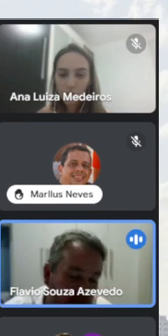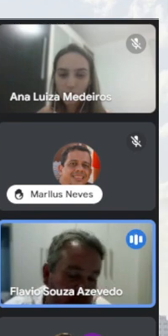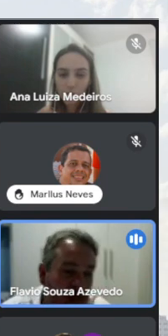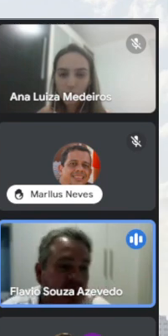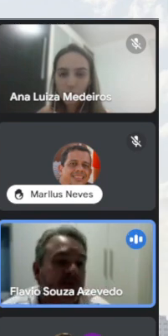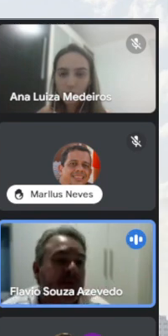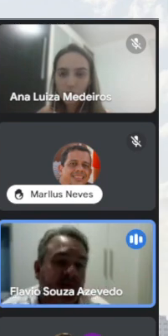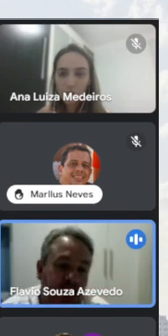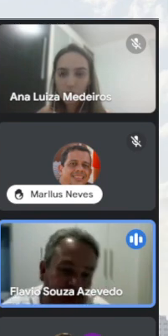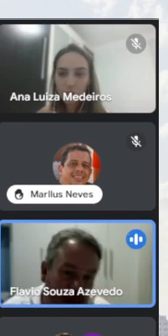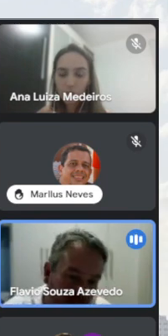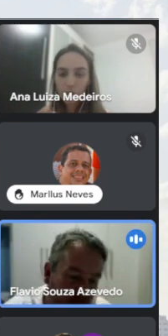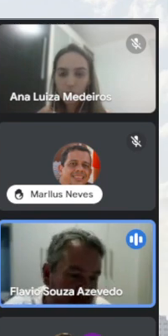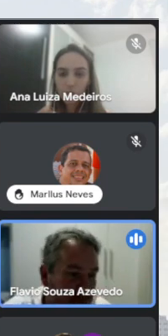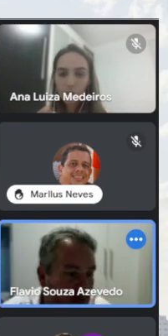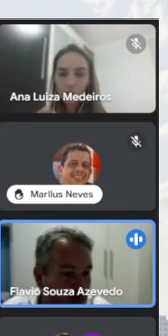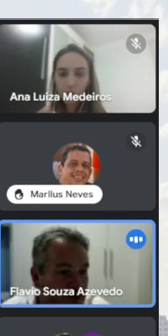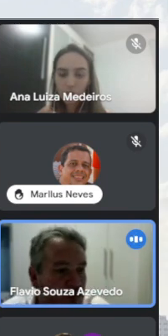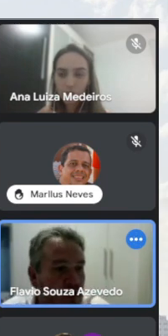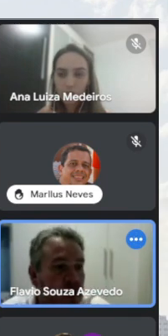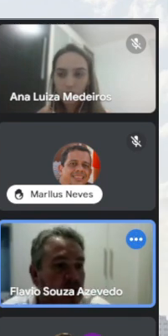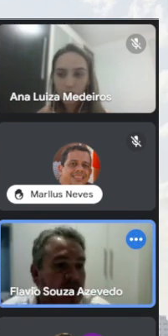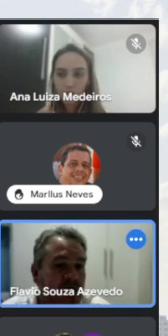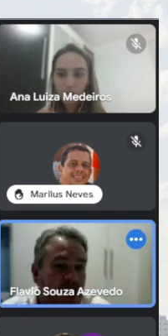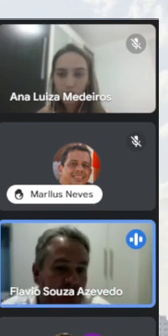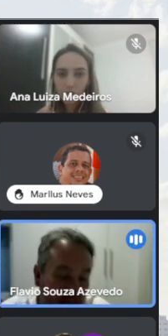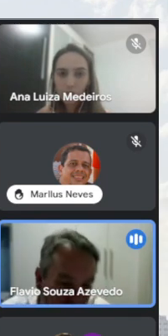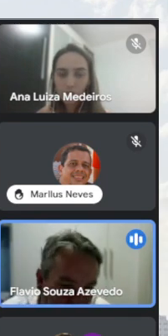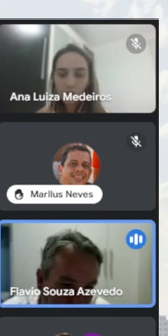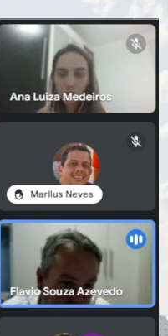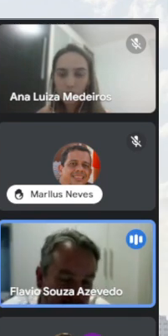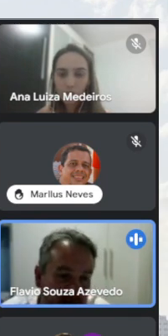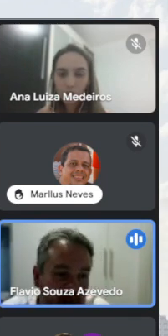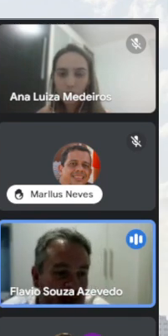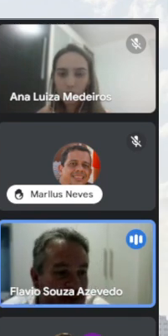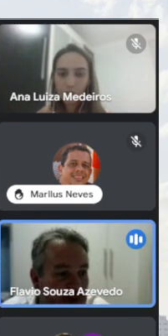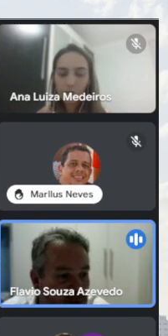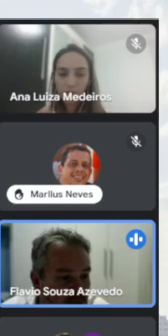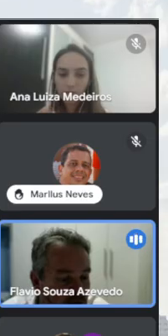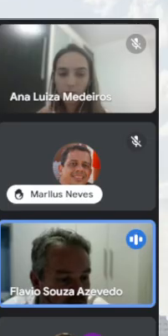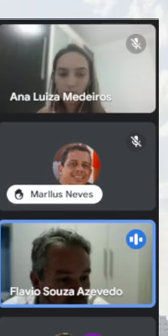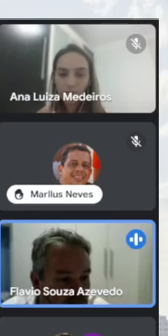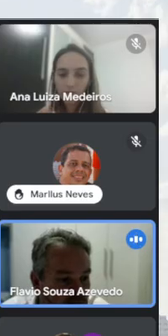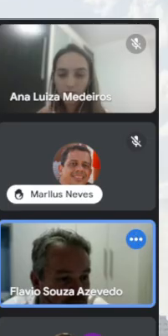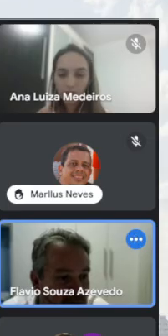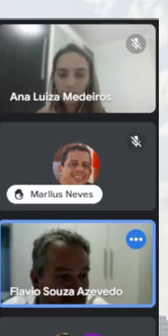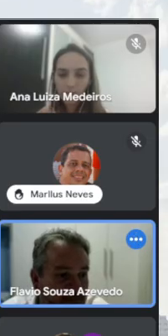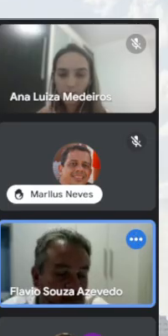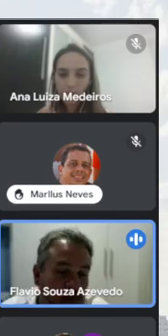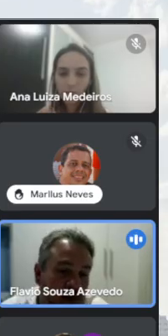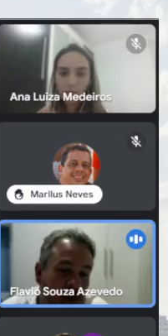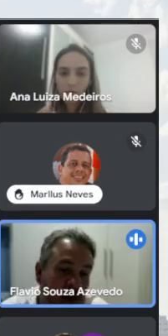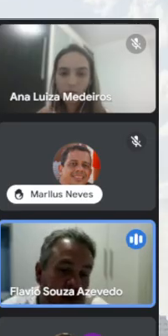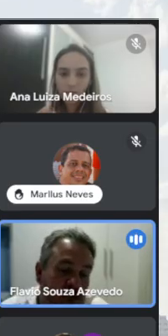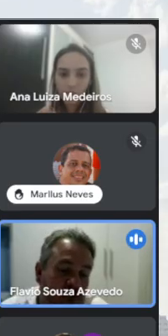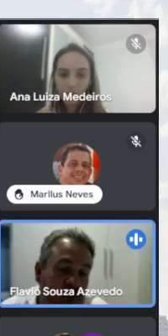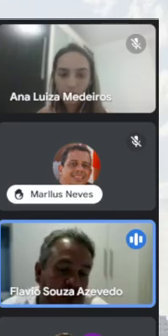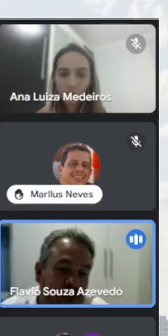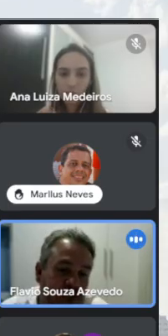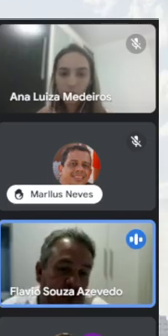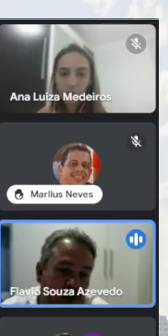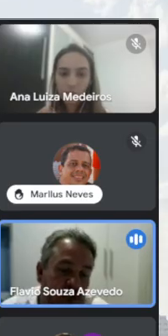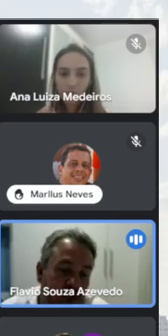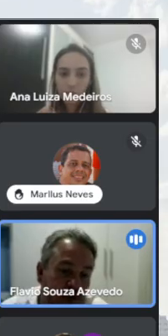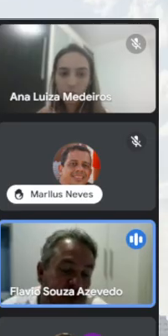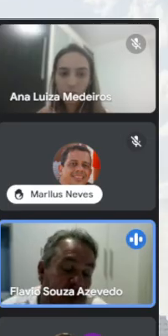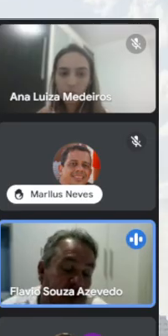fazerem sair, foi preciso falar com esse povo. Até hoje, você chega lá, é monitorado. Então, é uma questão,